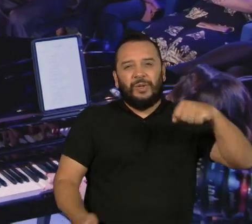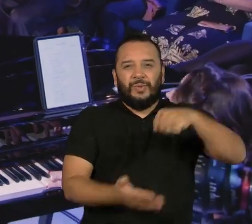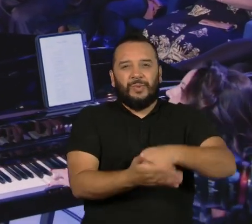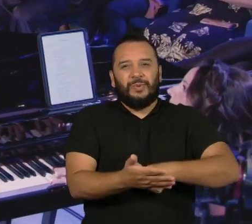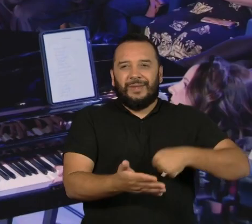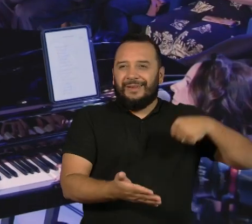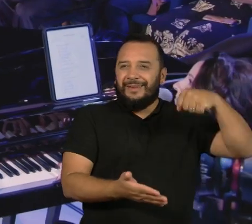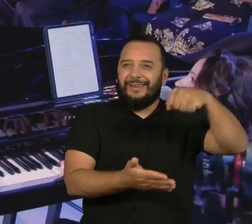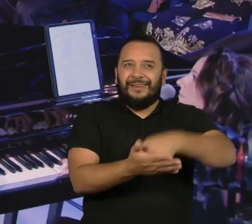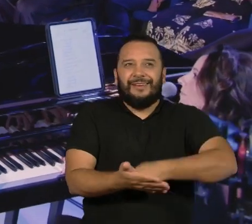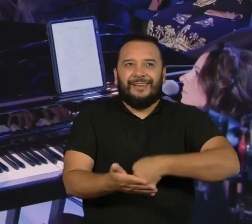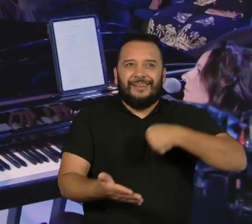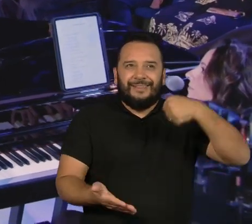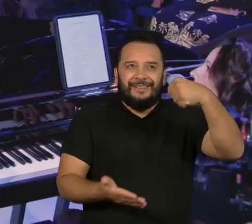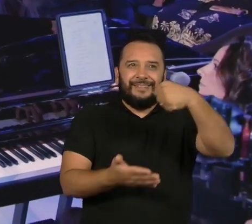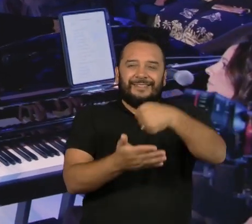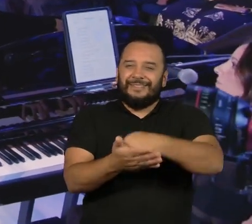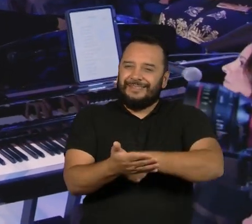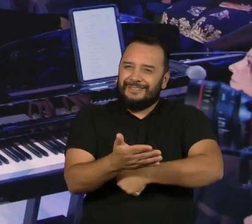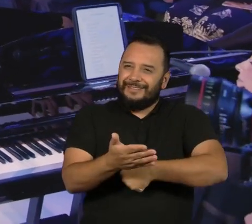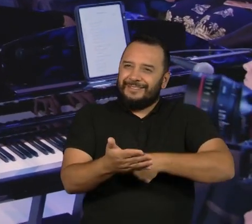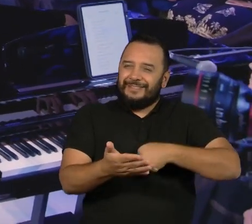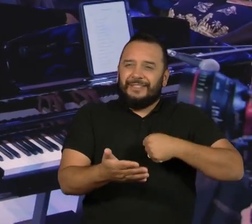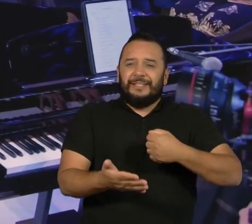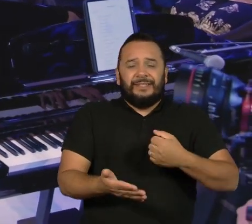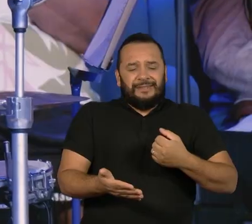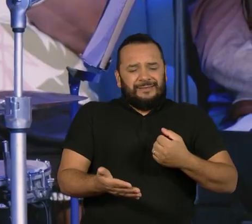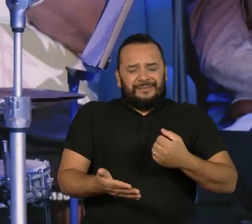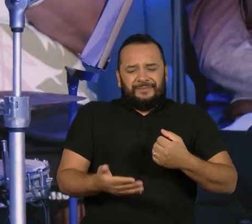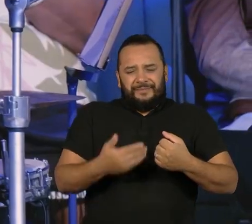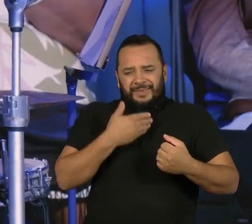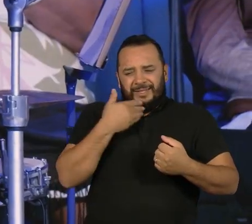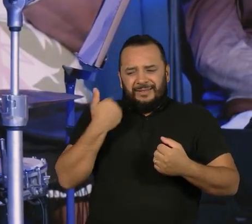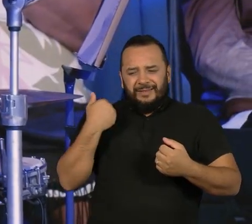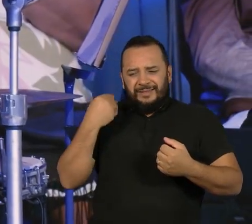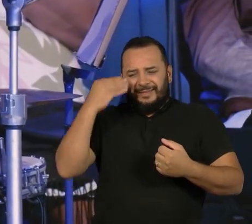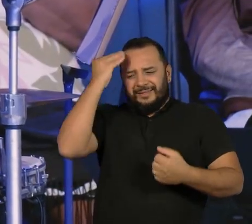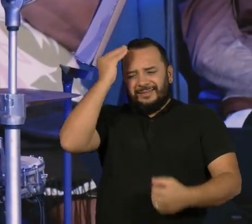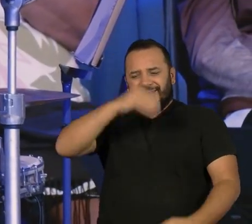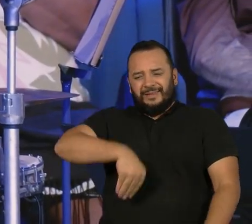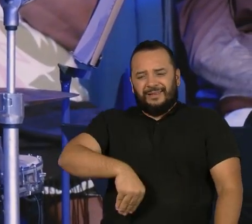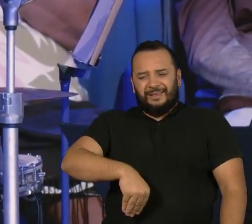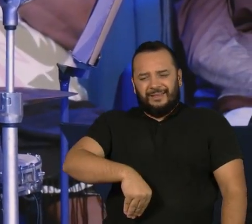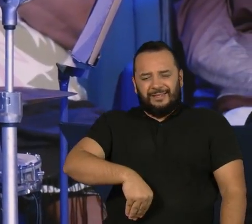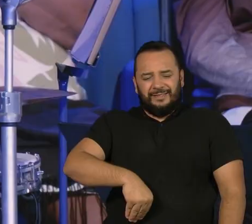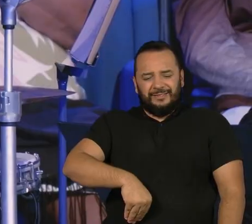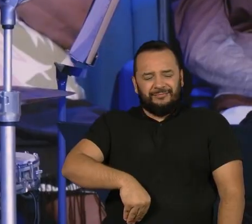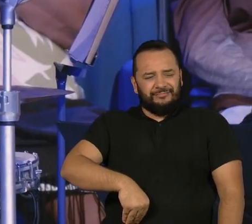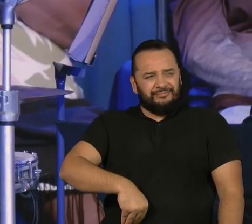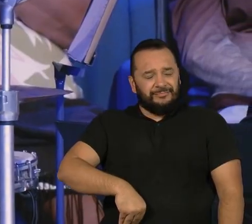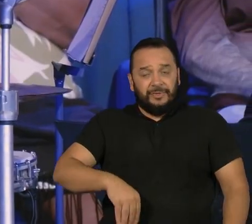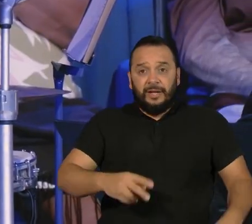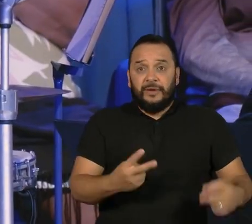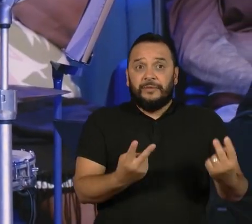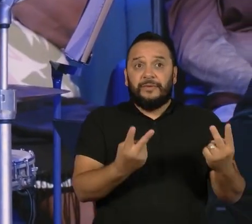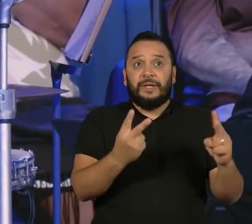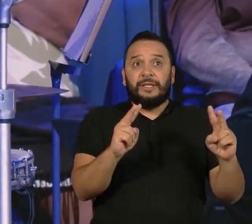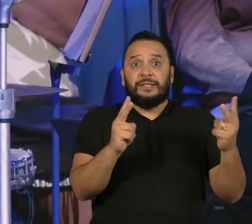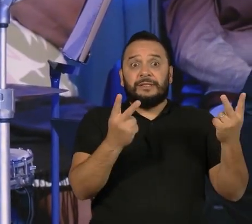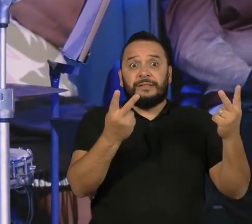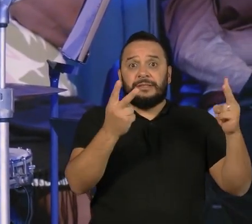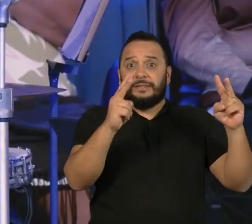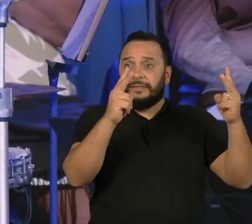Lutar, quando é fácil ceder. Vencer